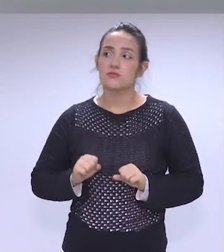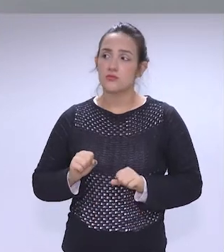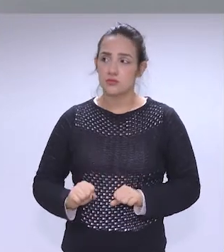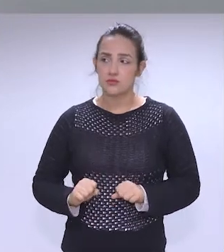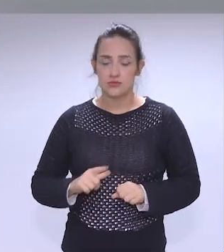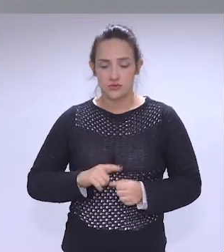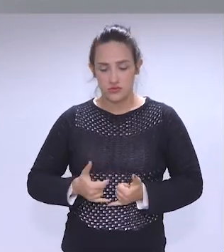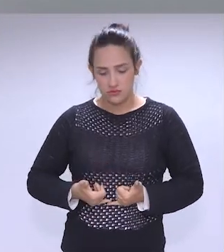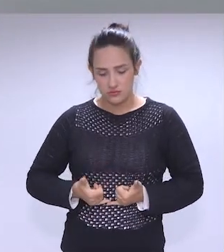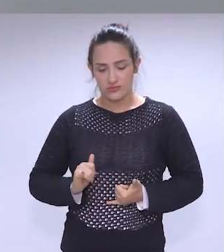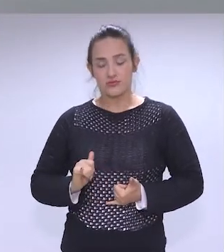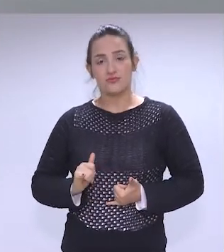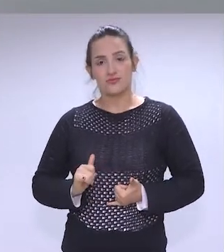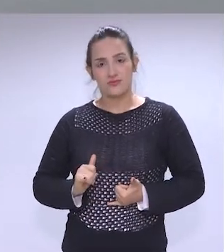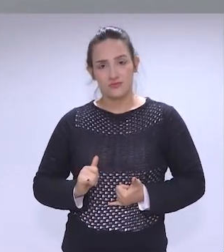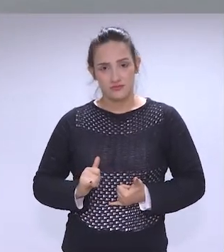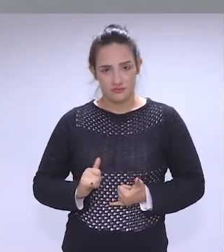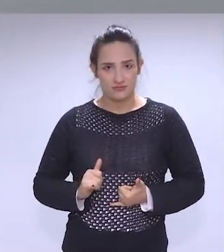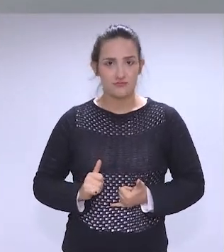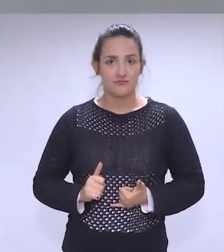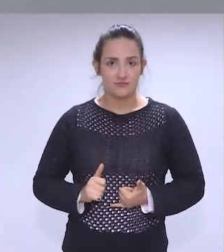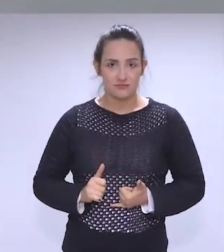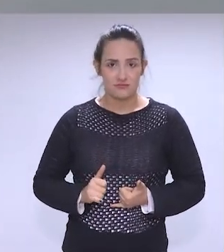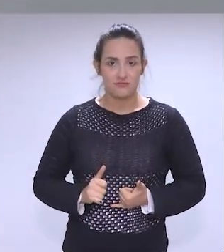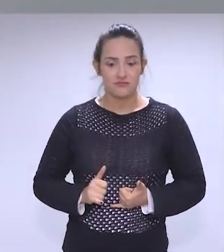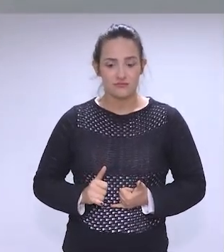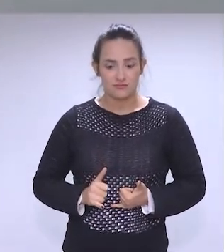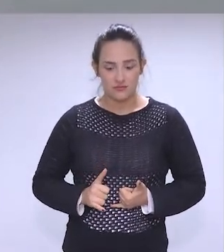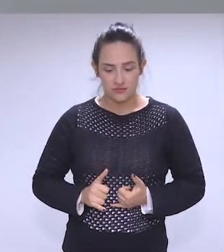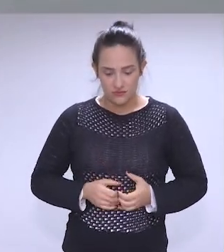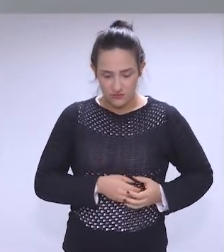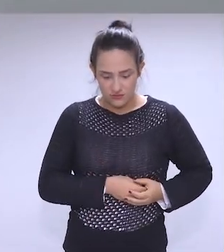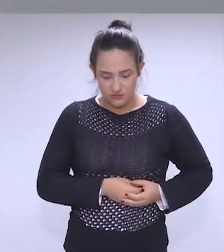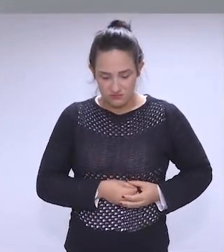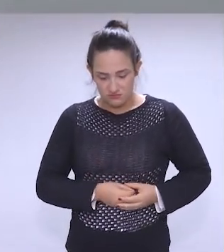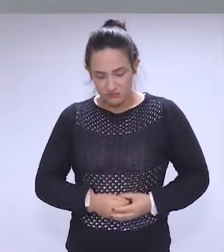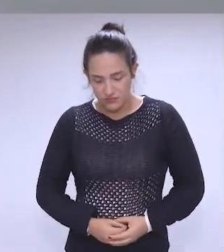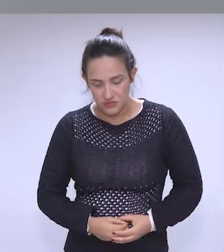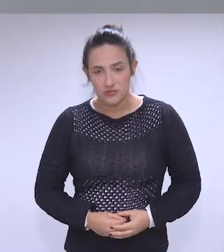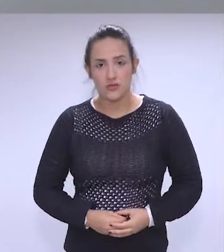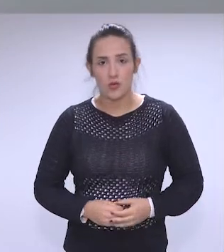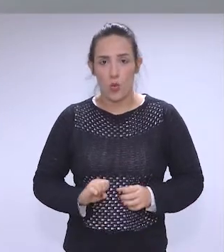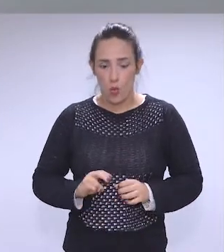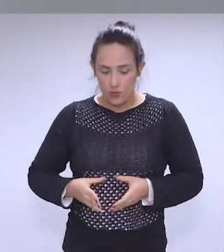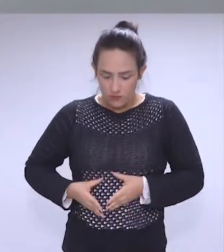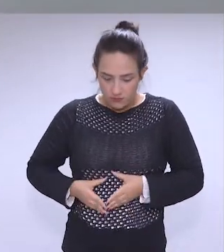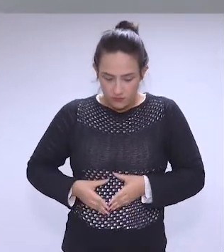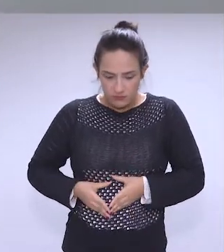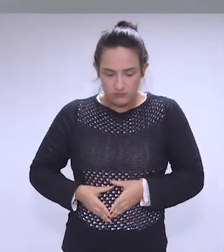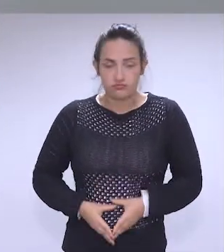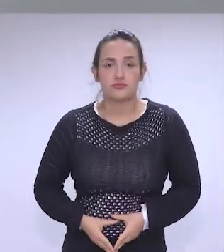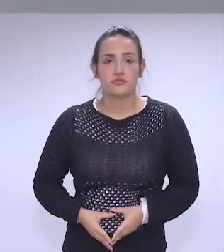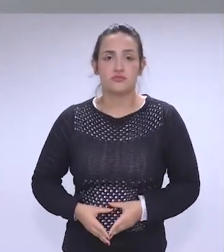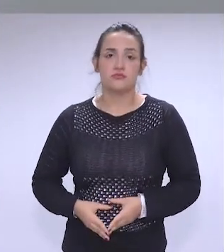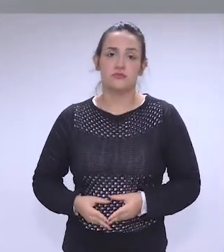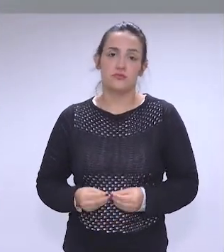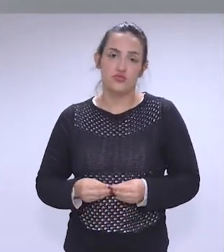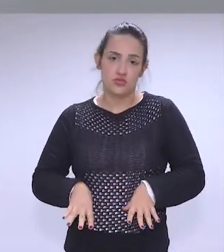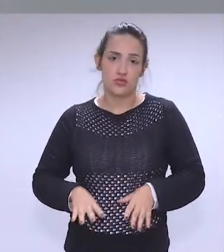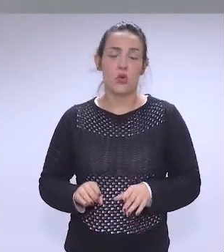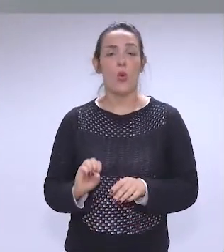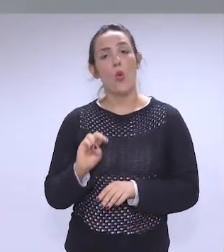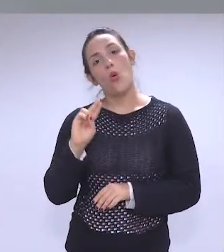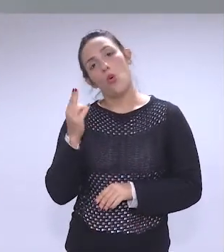de prolapsos genitais, né, que é a famosa queda de bexiga, a queda do útero, né, ou